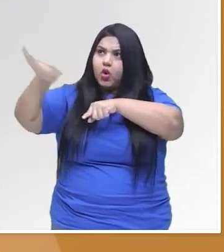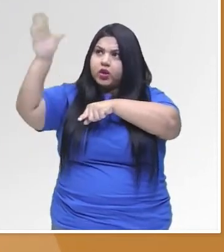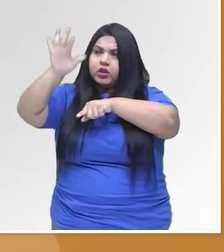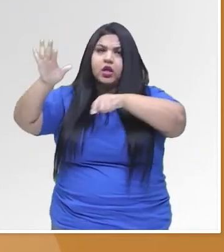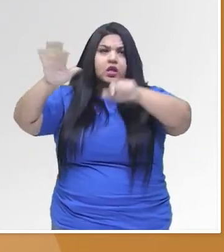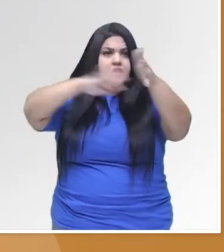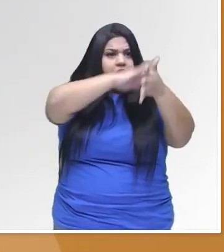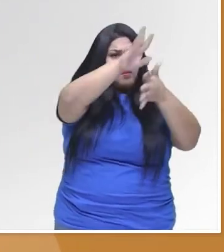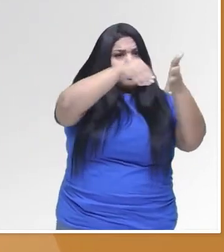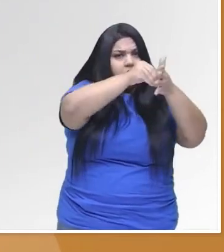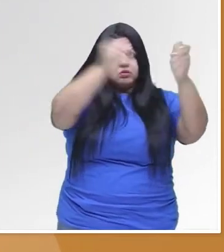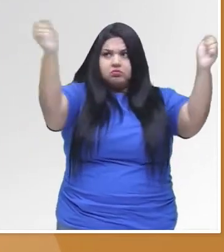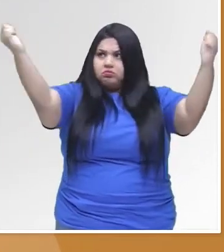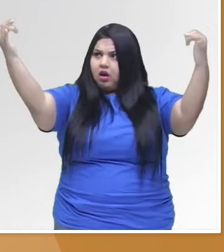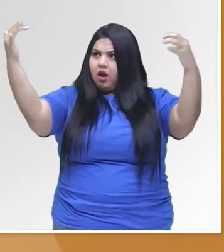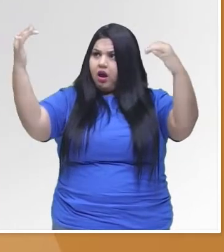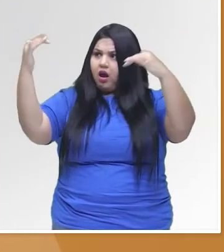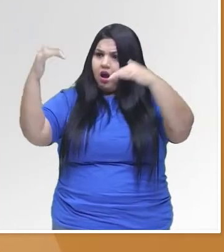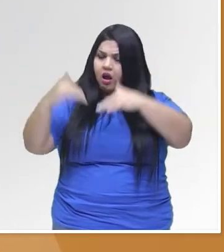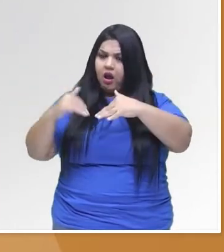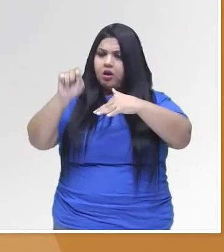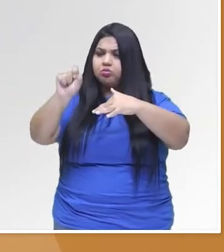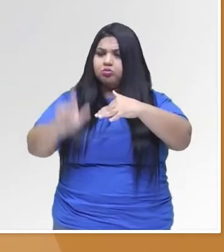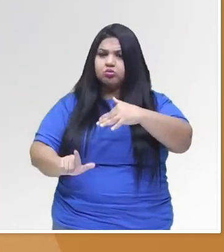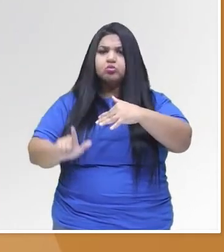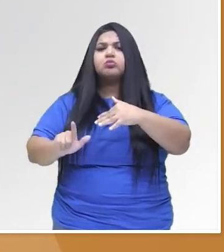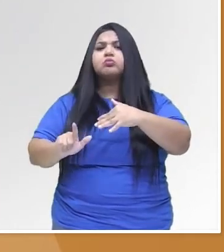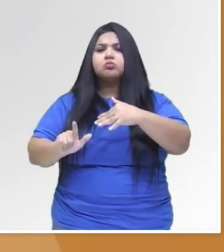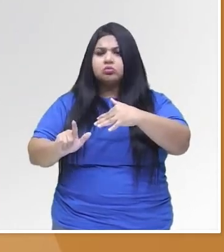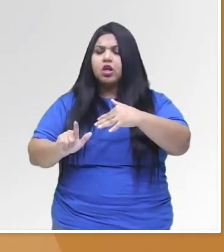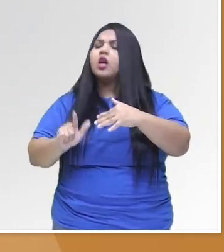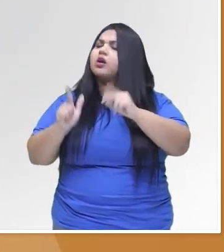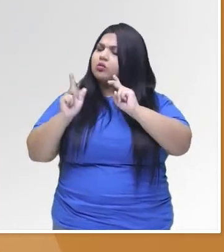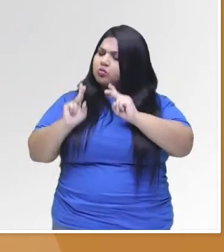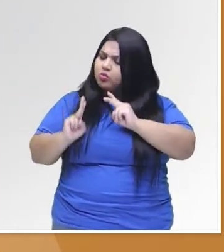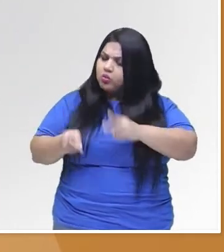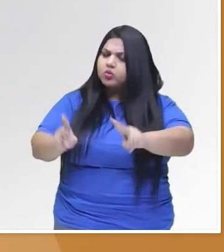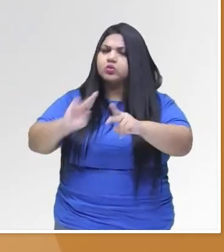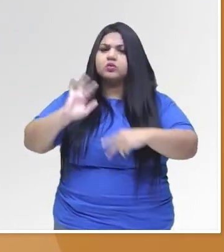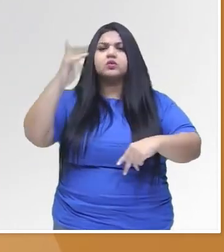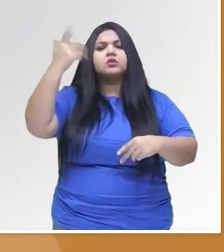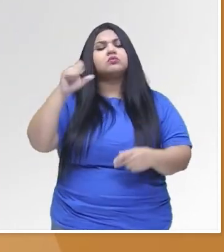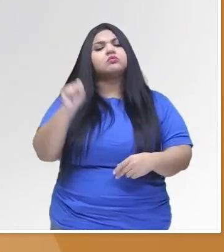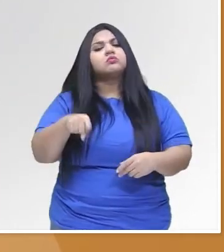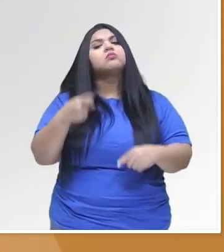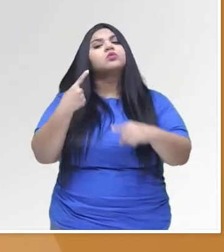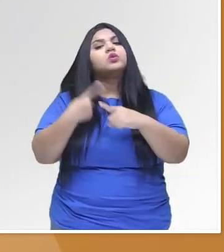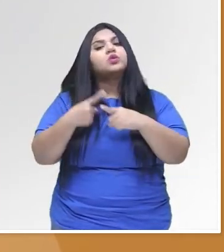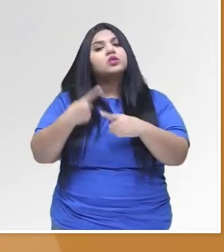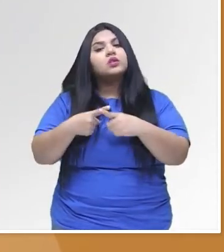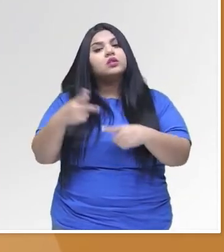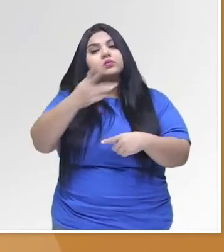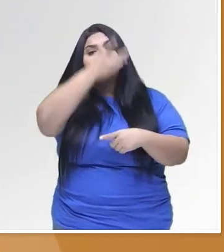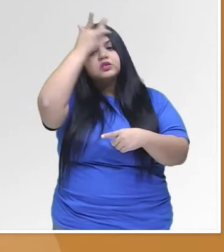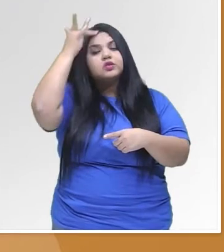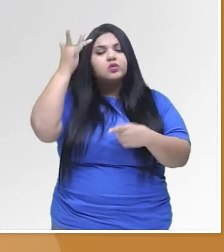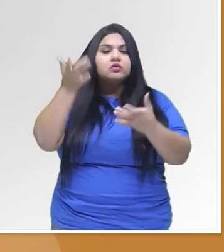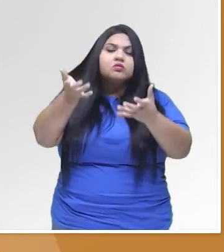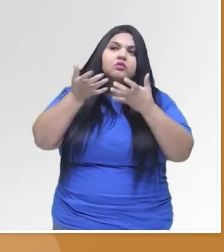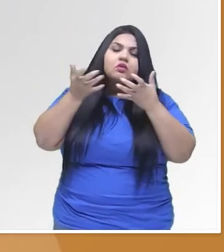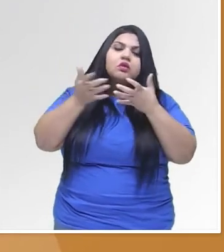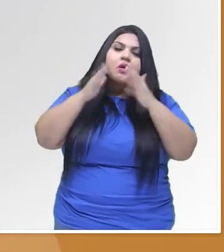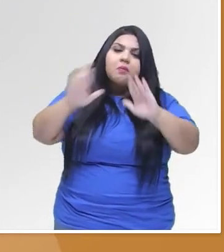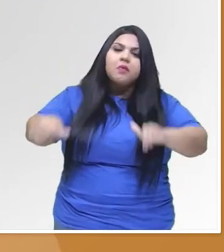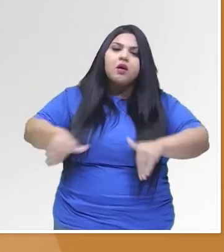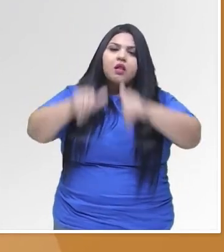Centro-Sul. Aconteceu esse fluxo migratório no passado e ainda acontece? Sim. Por quê? Porque as pessoas estavam buscando melhores